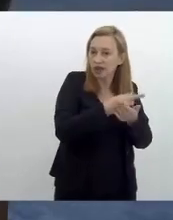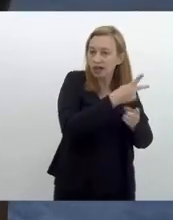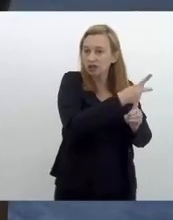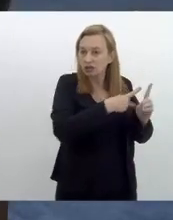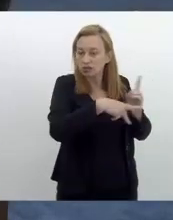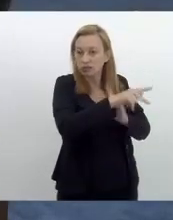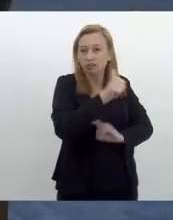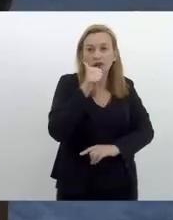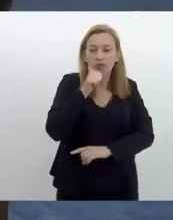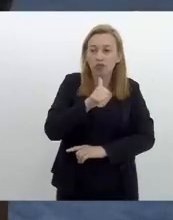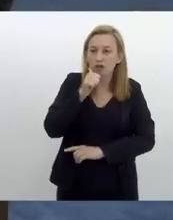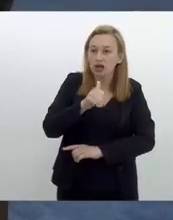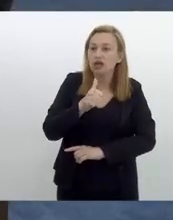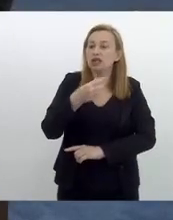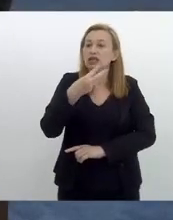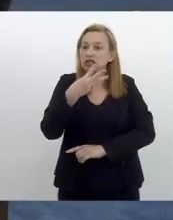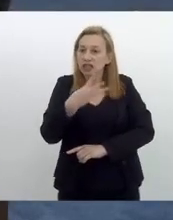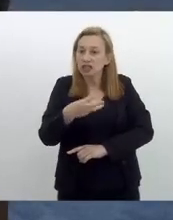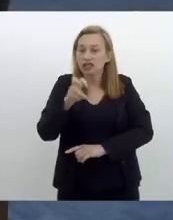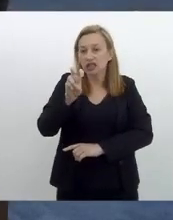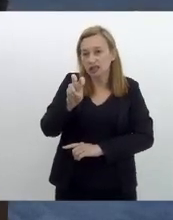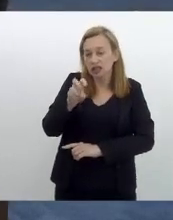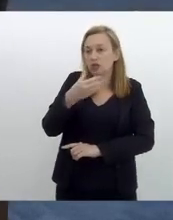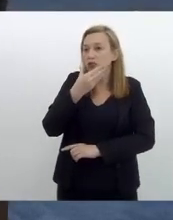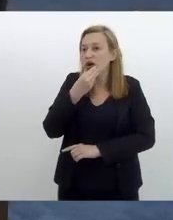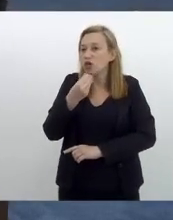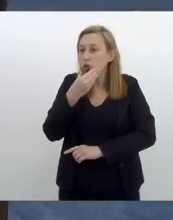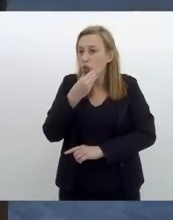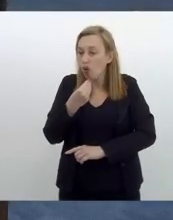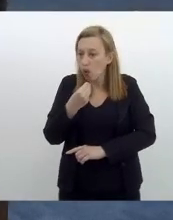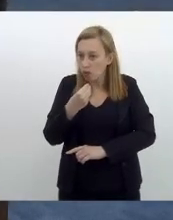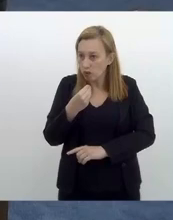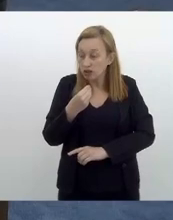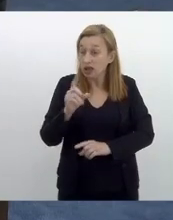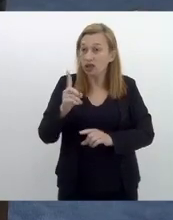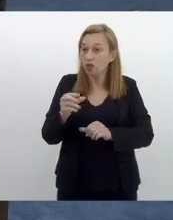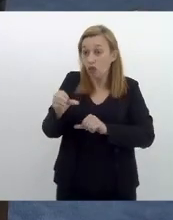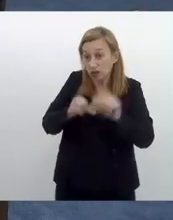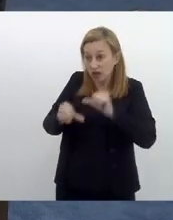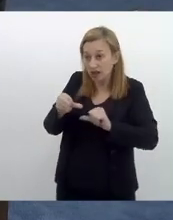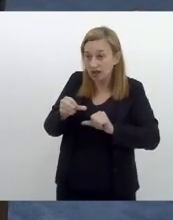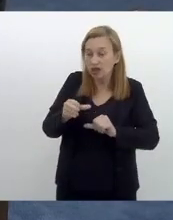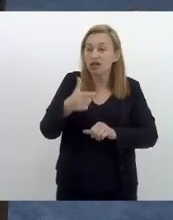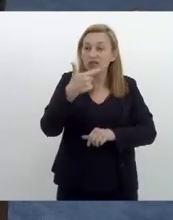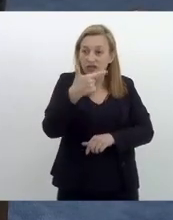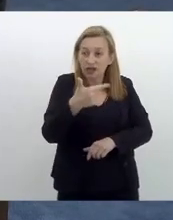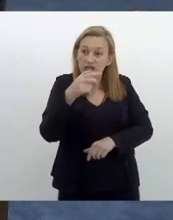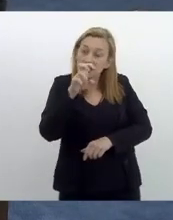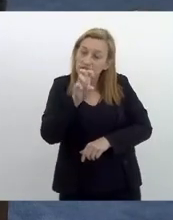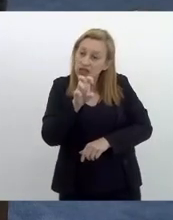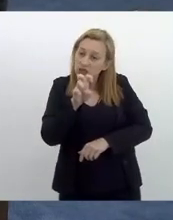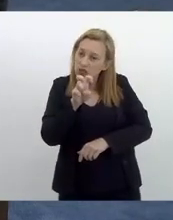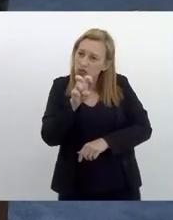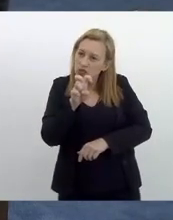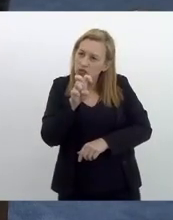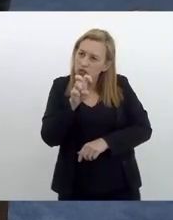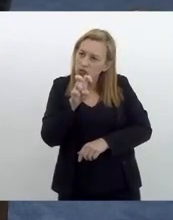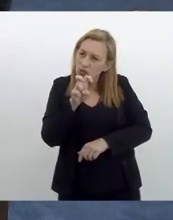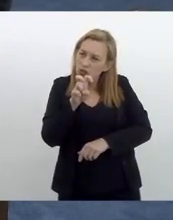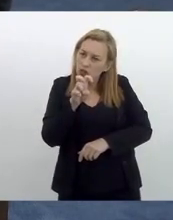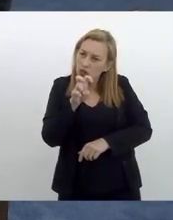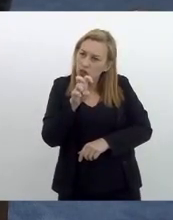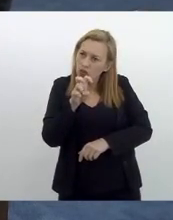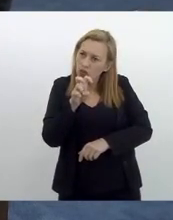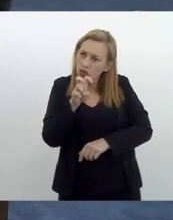mulheres 35 anos para os homens aliás ao contrário 25 25